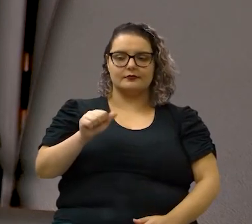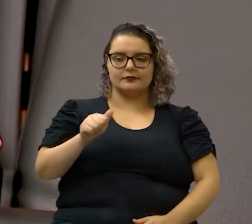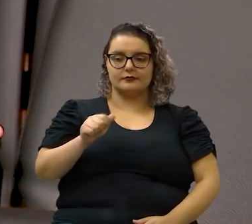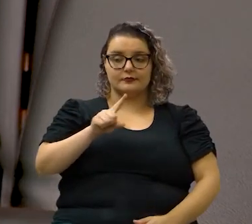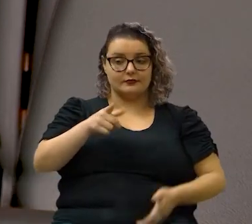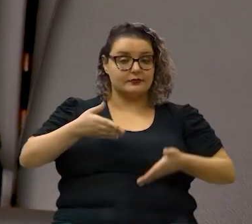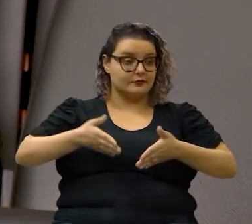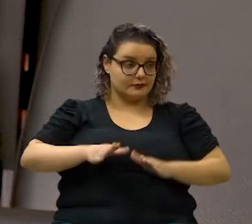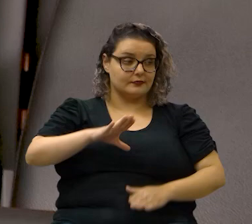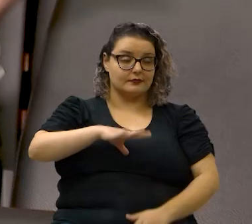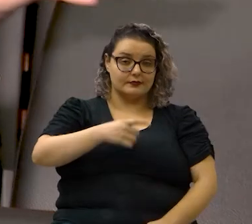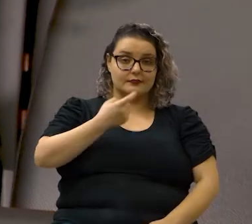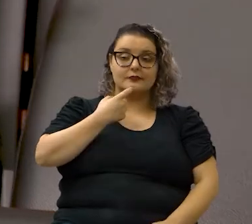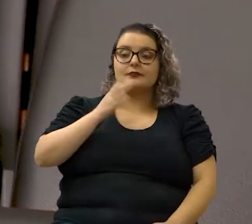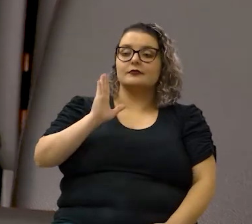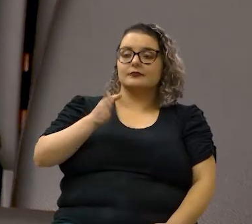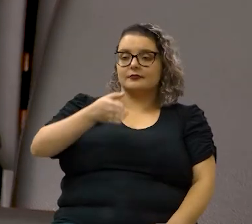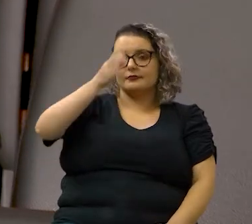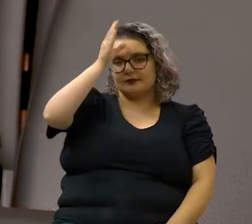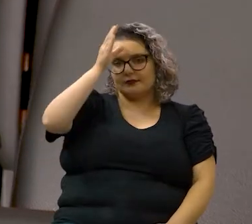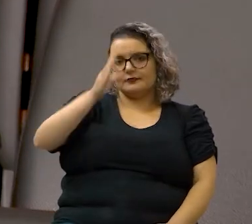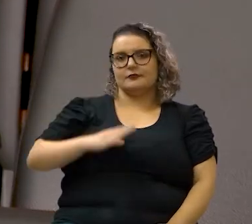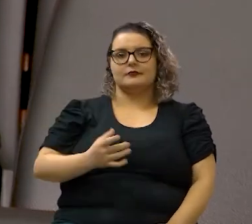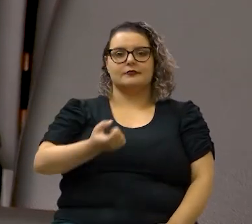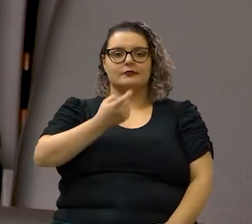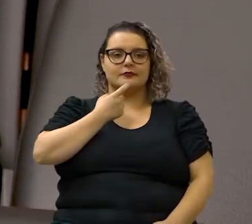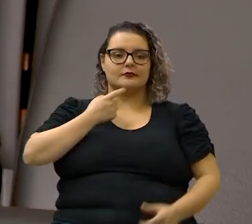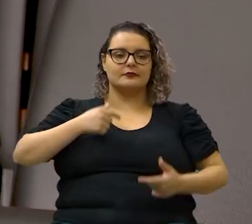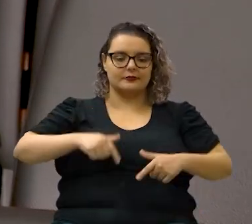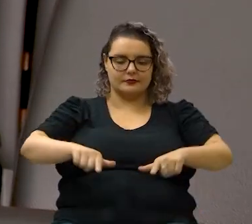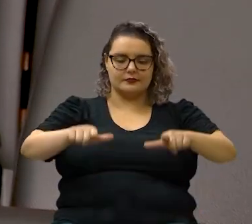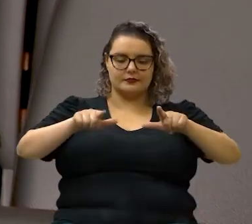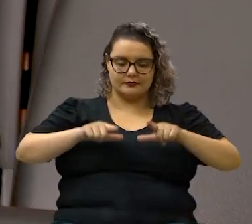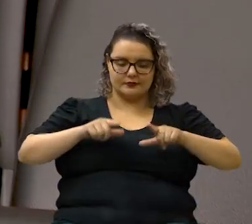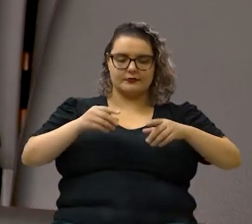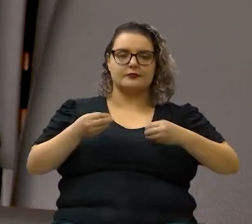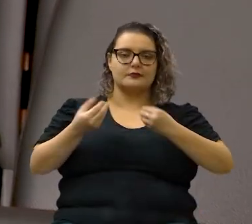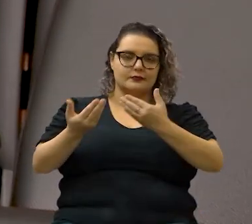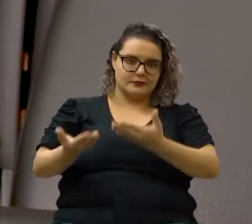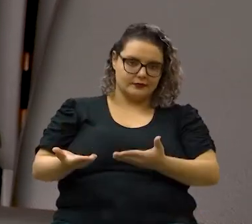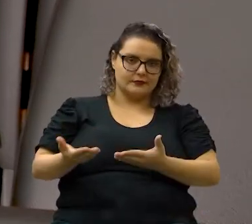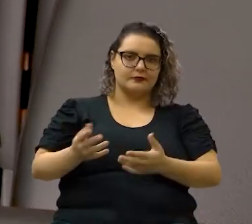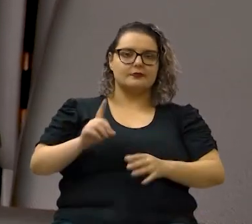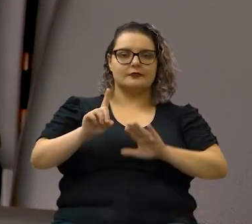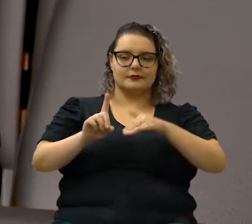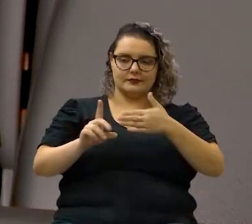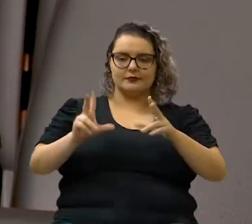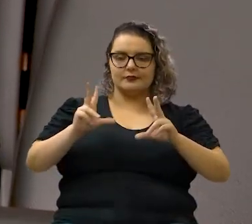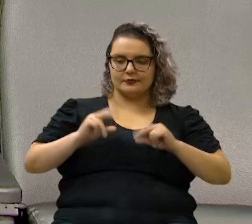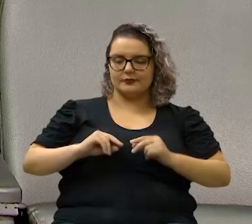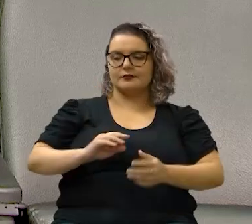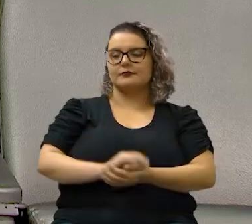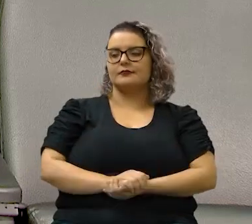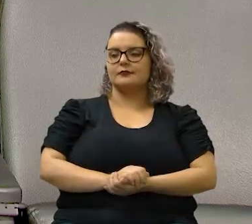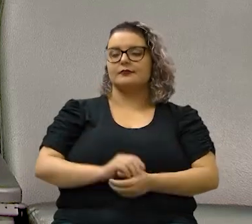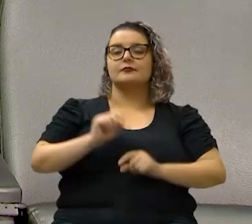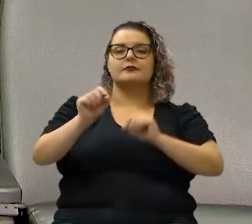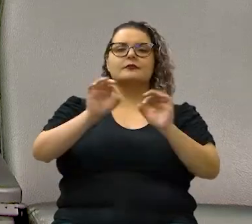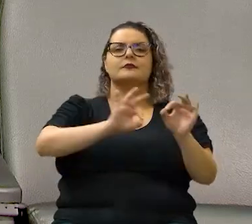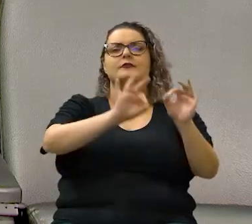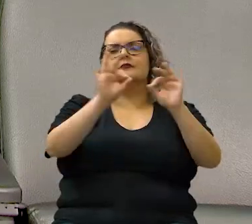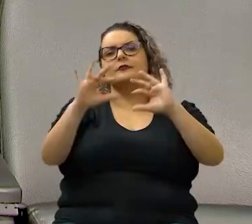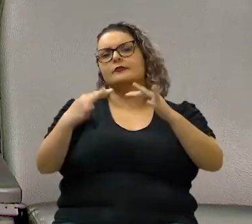que não nasceu em Campinas, mas já é cidadã campineira com o título dado aqui para essa casa e que merece toda essa homenagem. Para quem está